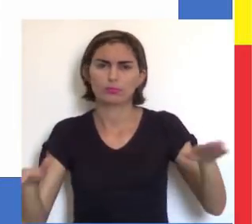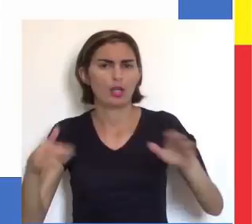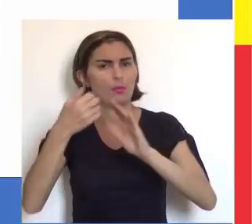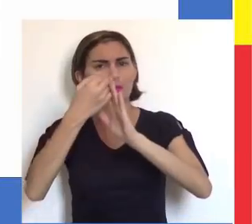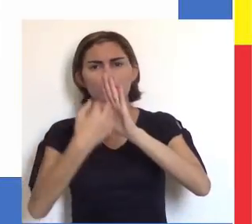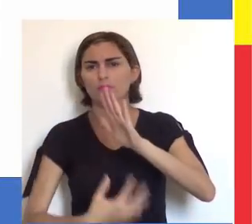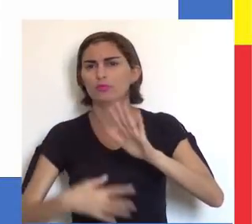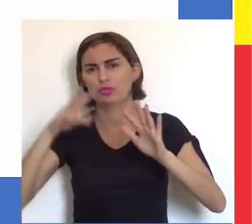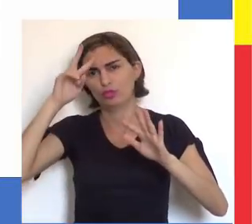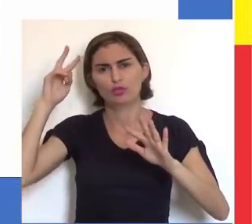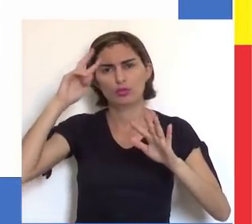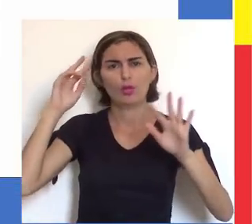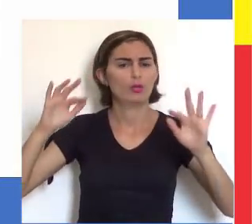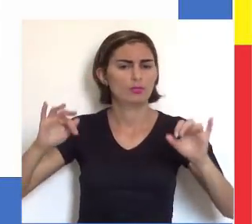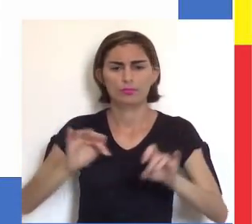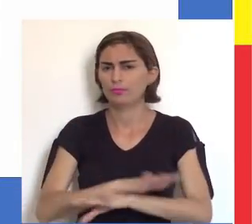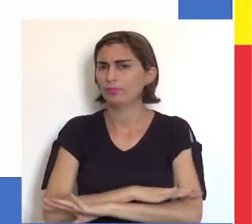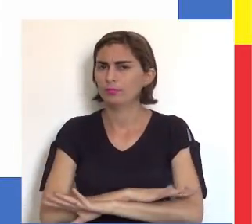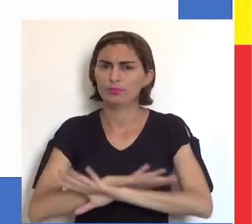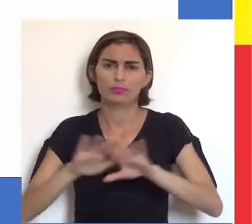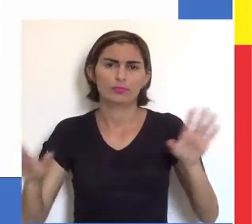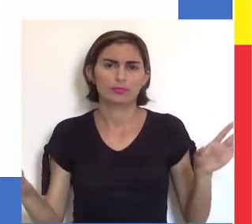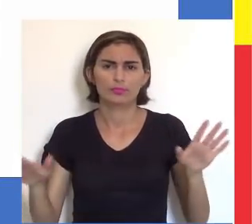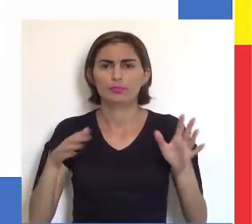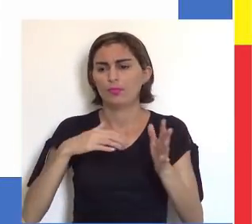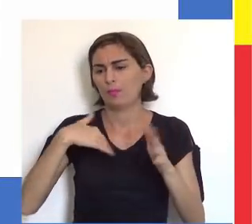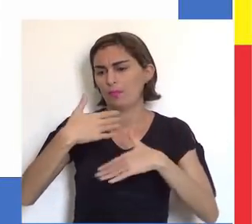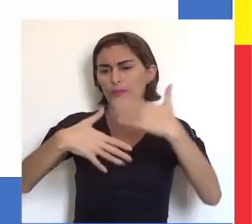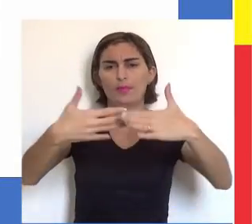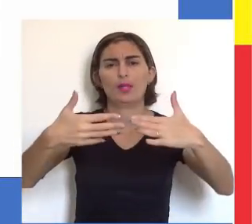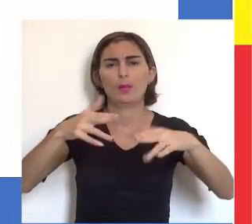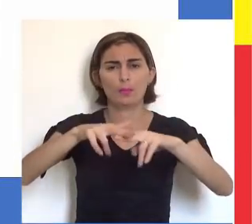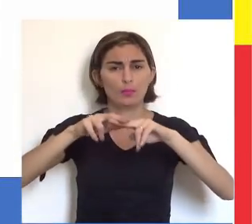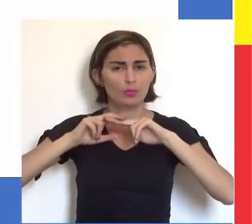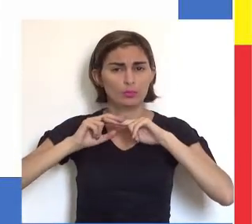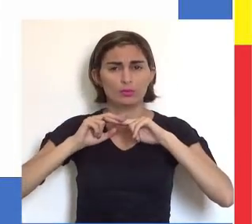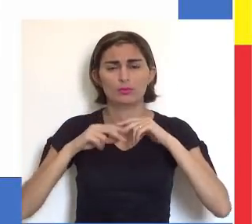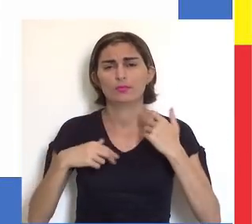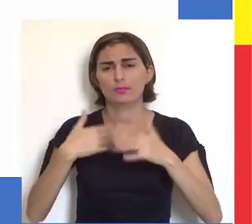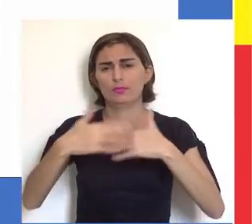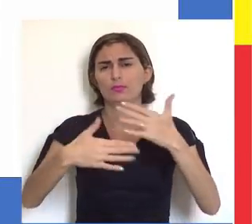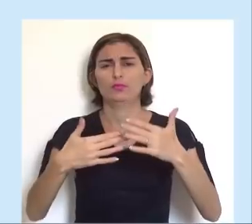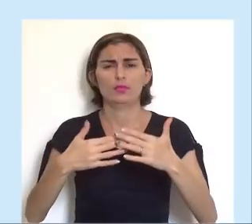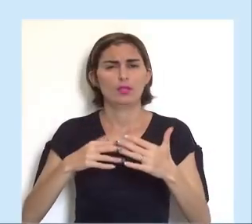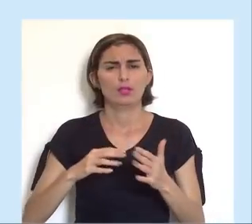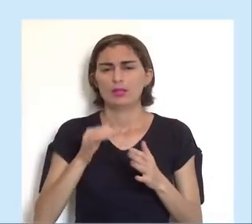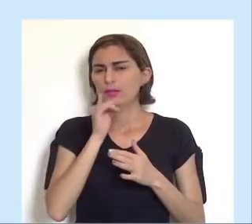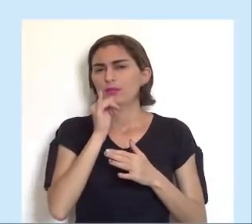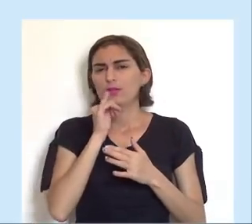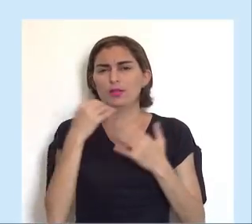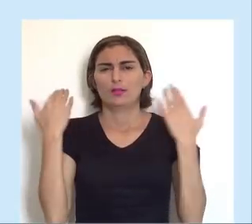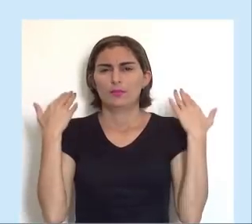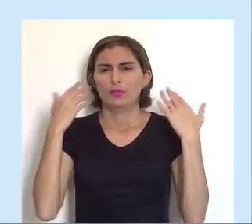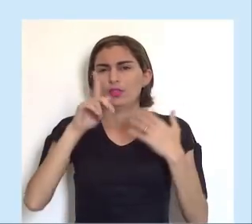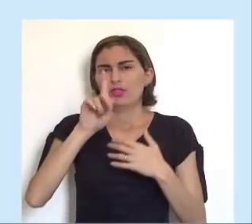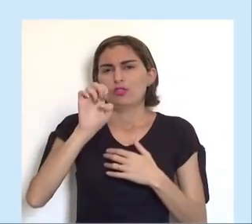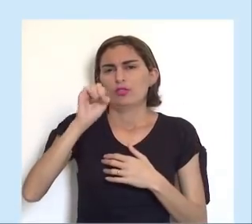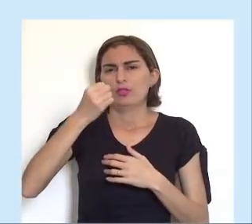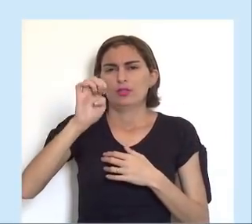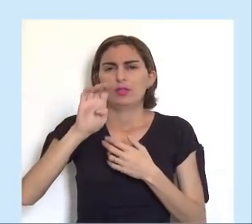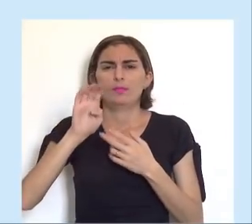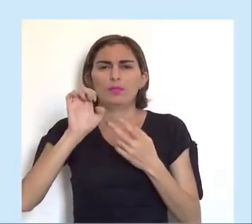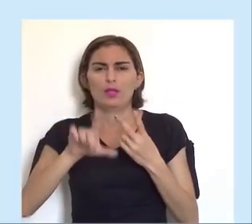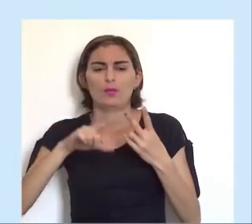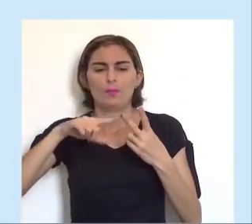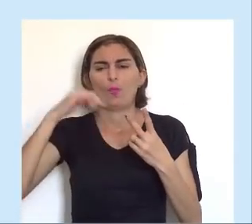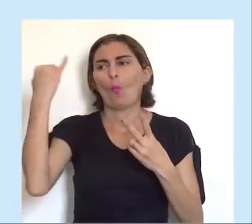ou seja, acaba a origem da trama, a razão de ser da trama. No exemplo que a gente deu de Jezebel e de Magrilin, o